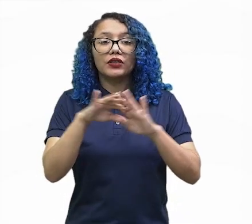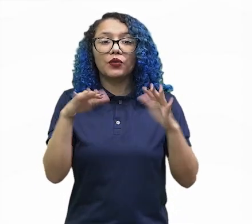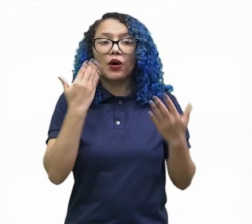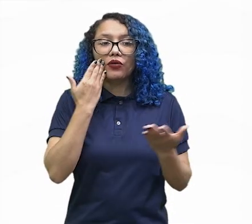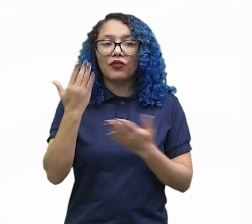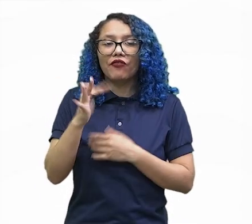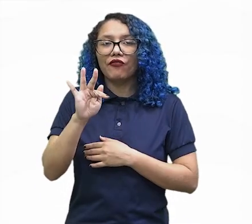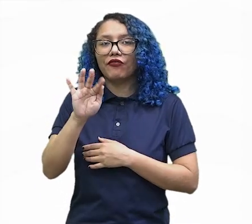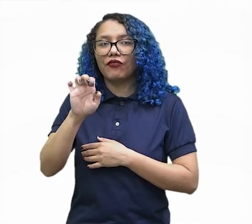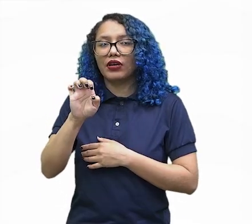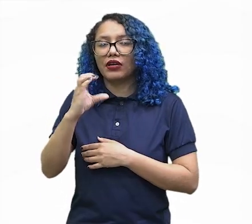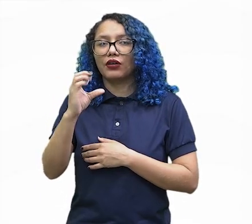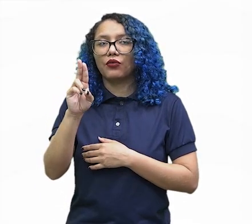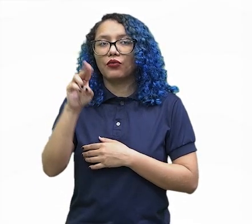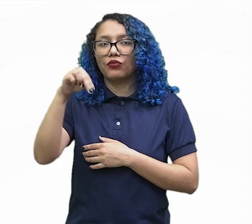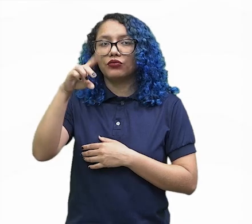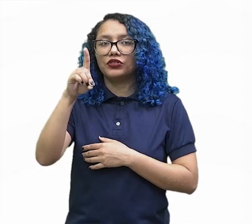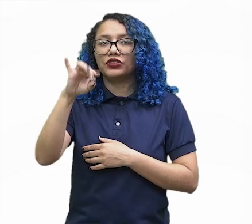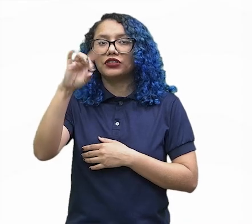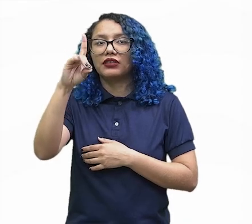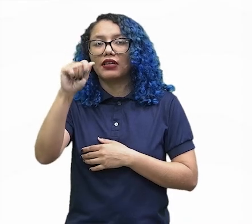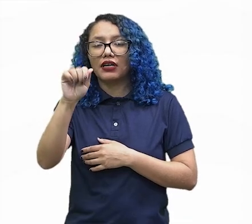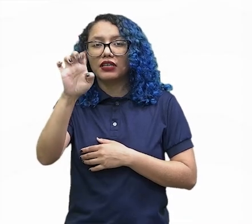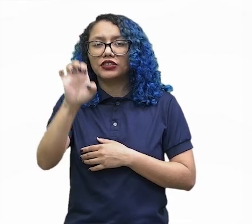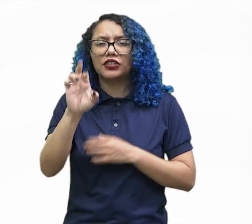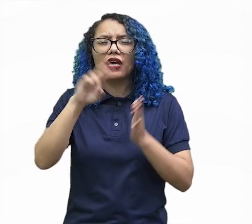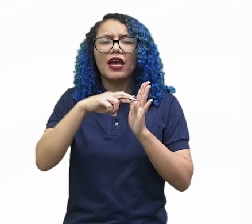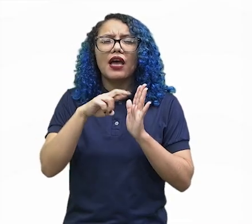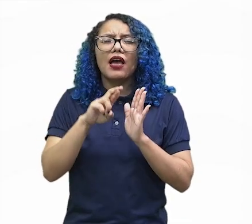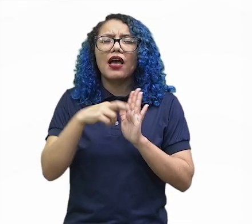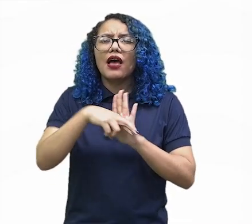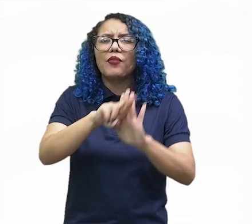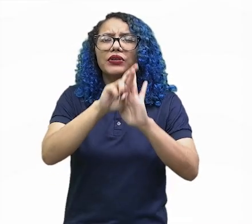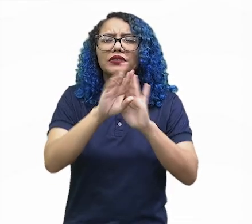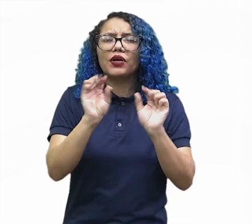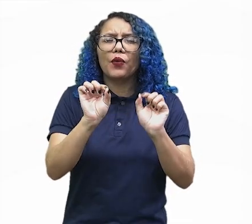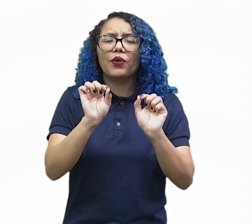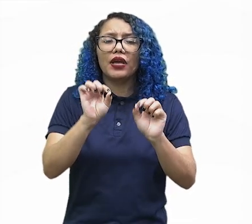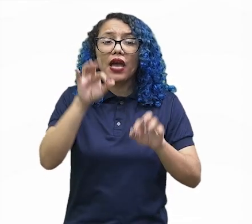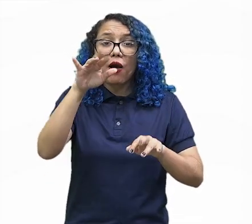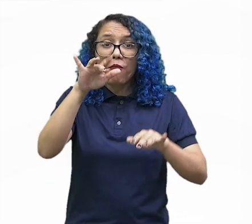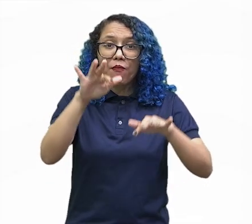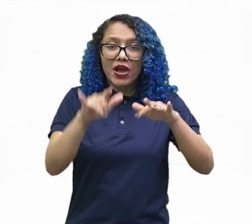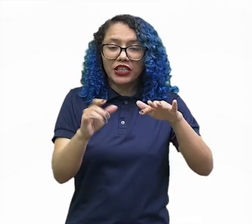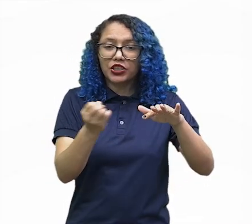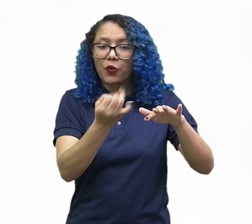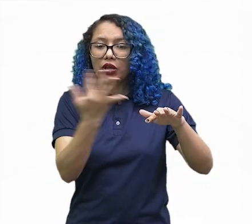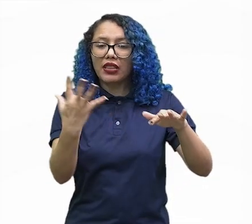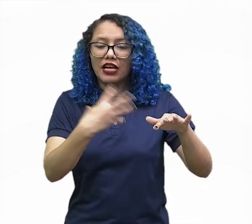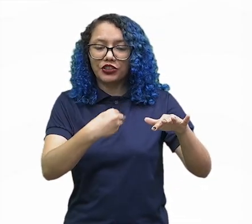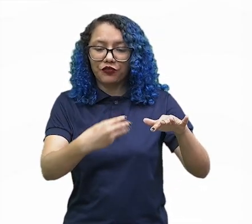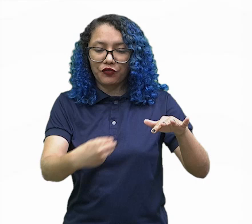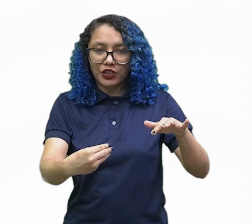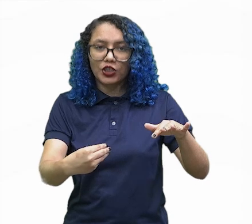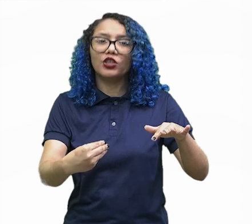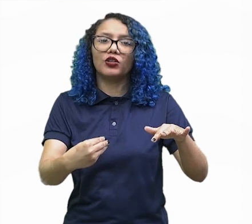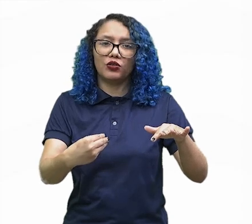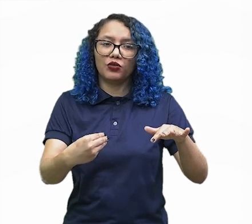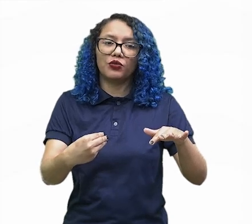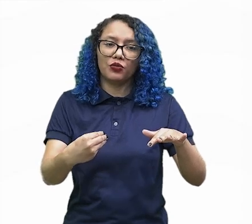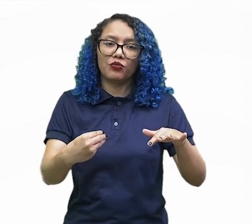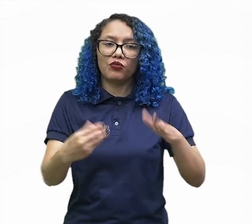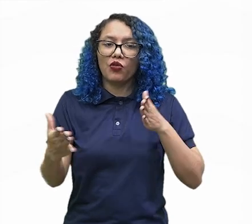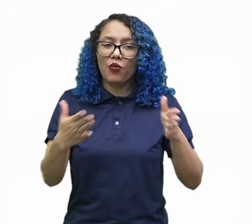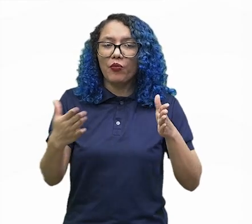a taxa de fecundidade, que representa aí a média do número de filhos das mulheres, né, entre 15